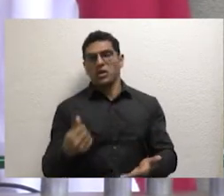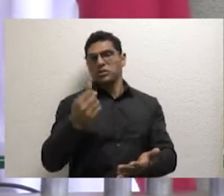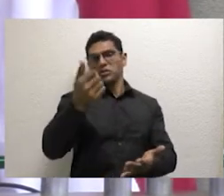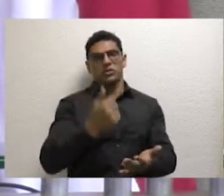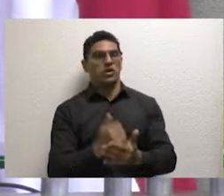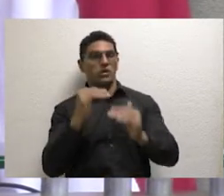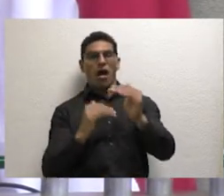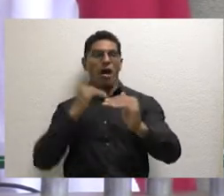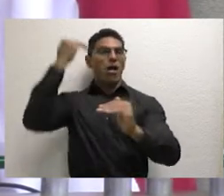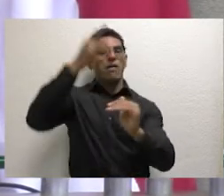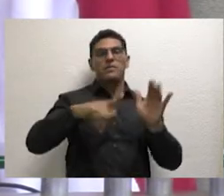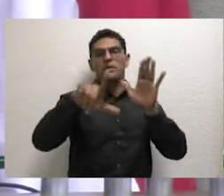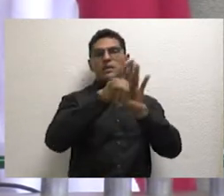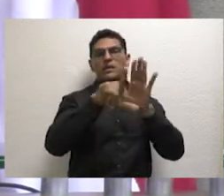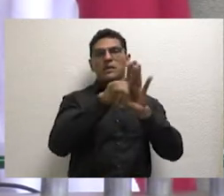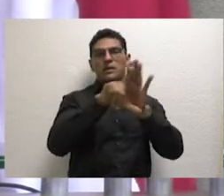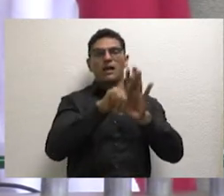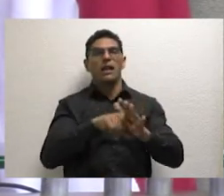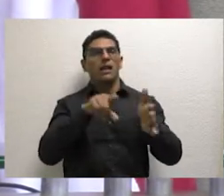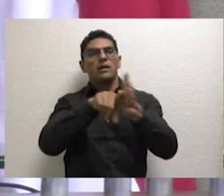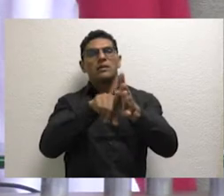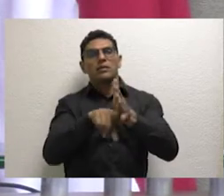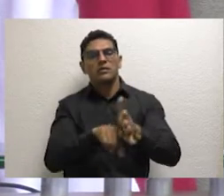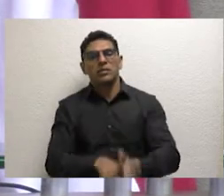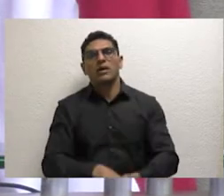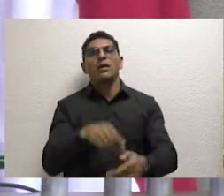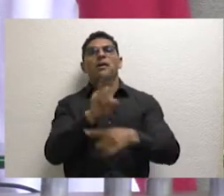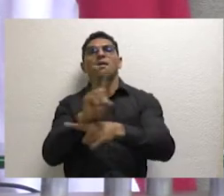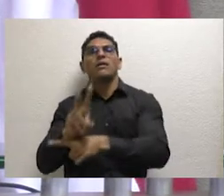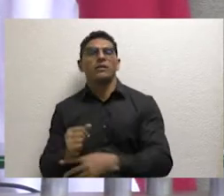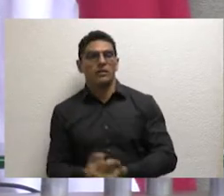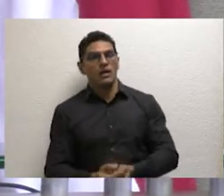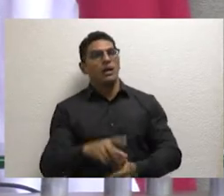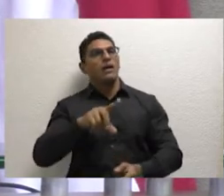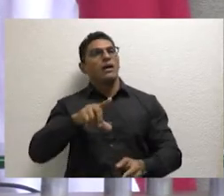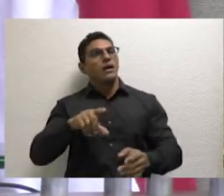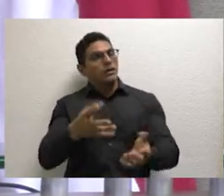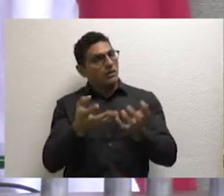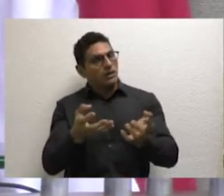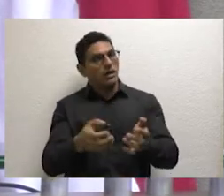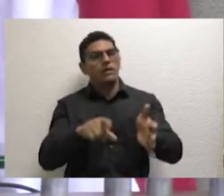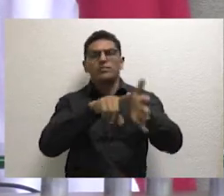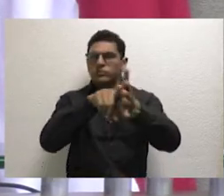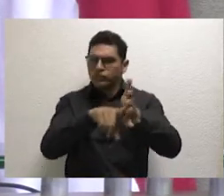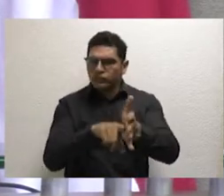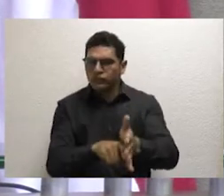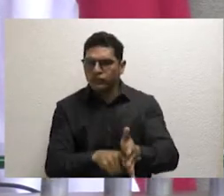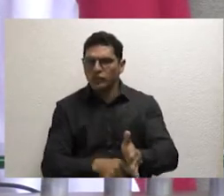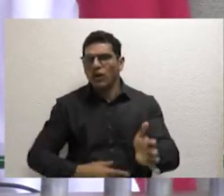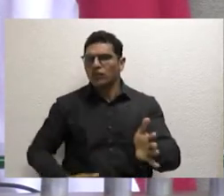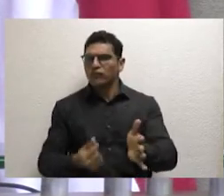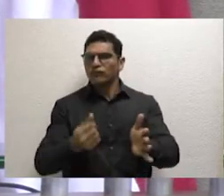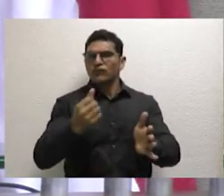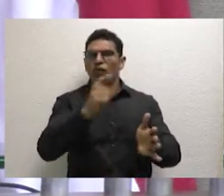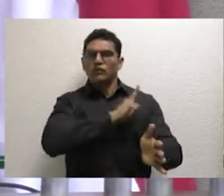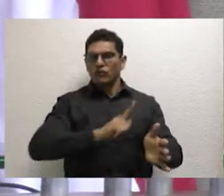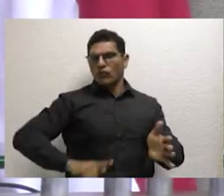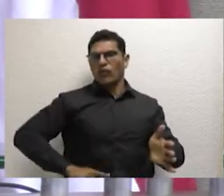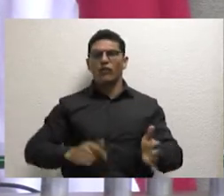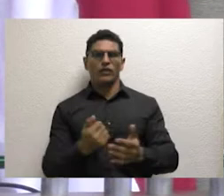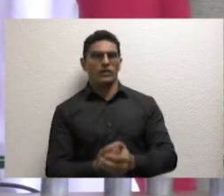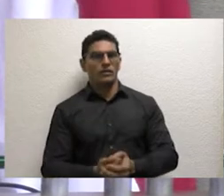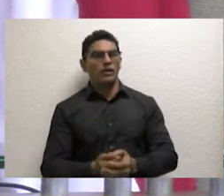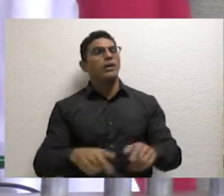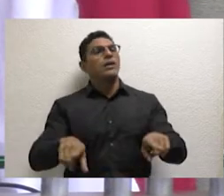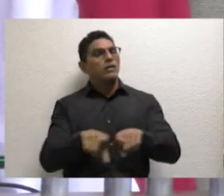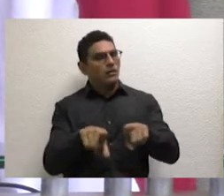da lei da responsabilidade fiscal nós queremos uma auditoria externa nas contas do governo e gostaríamos que nesta casa